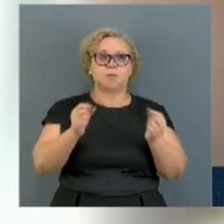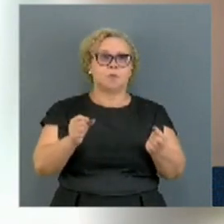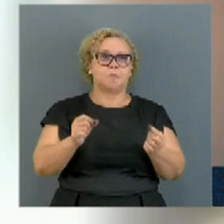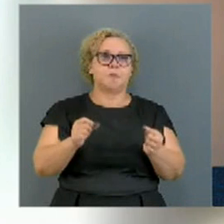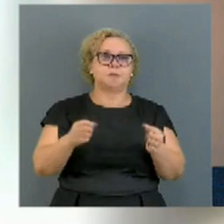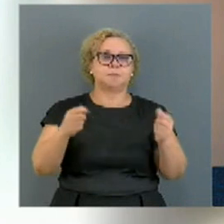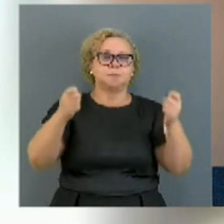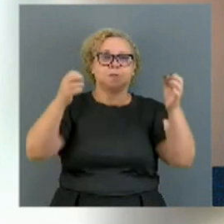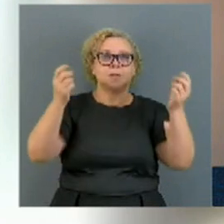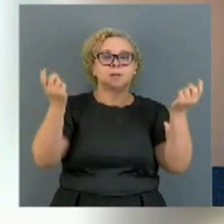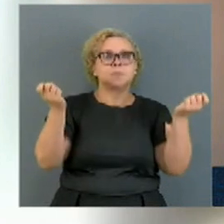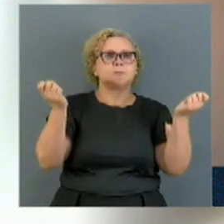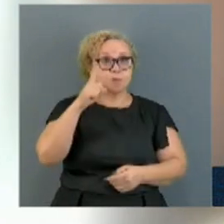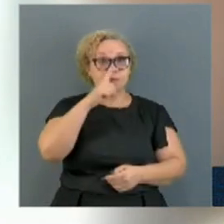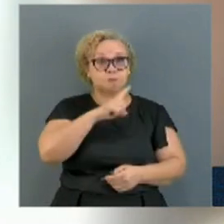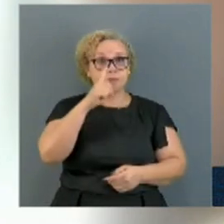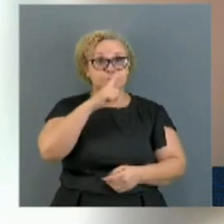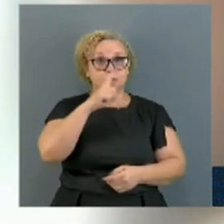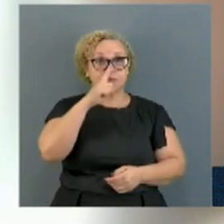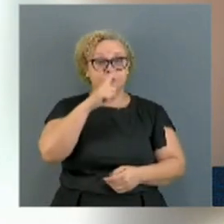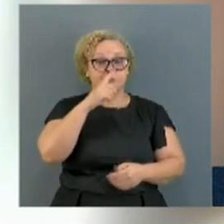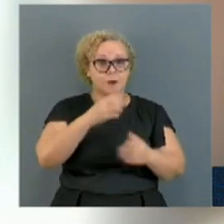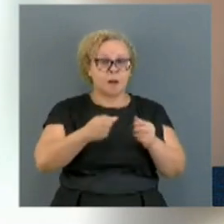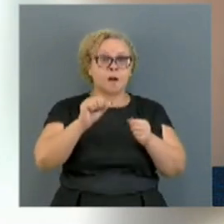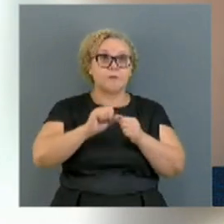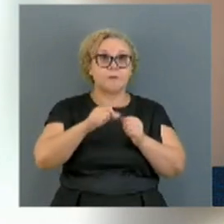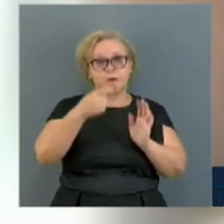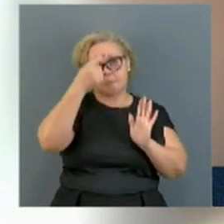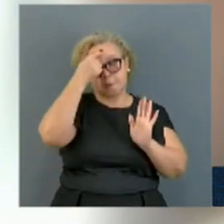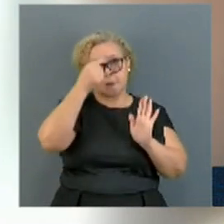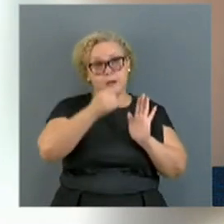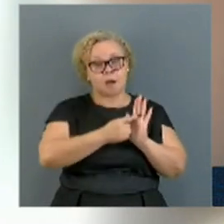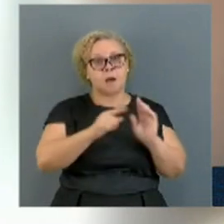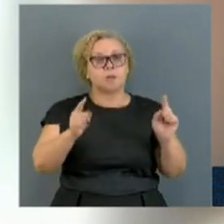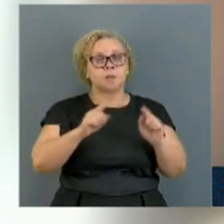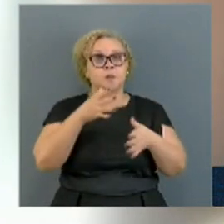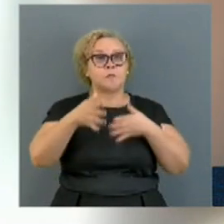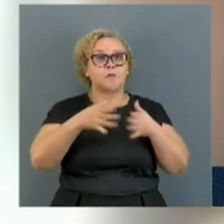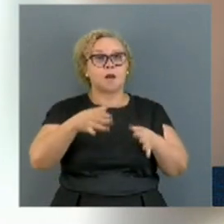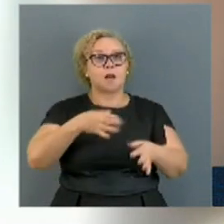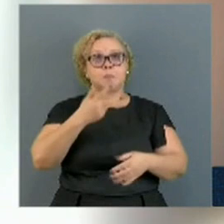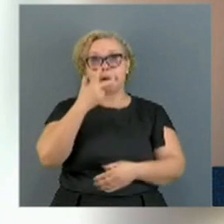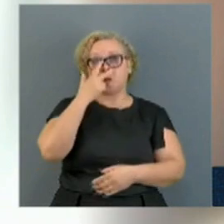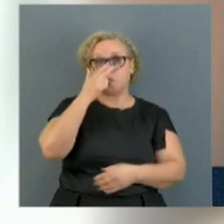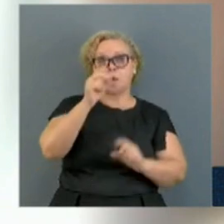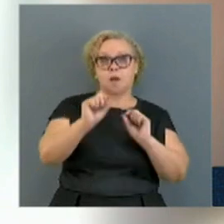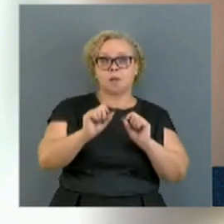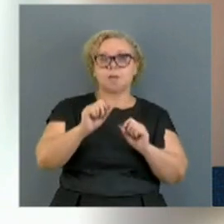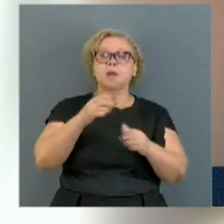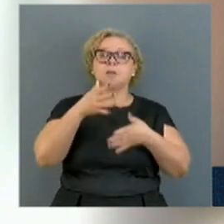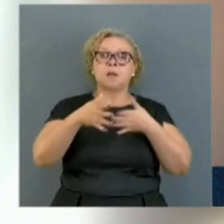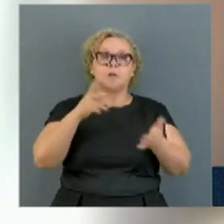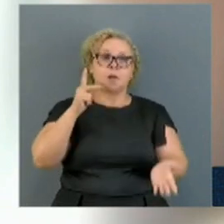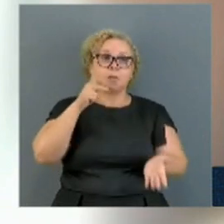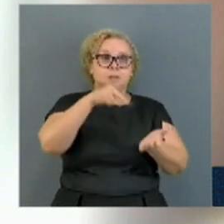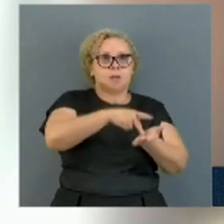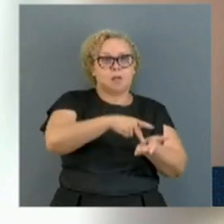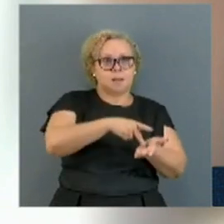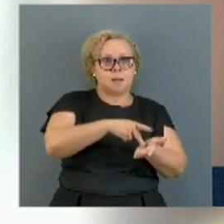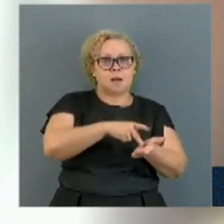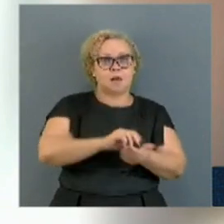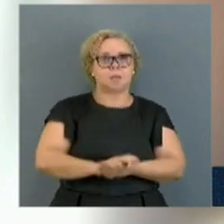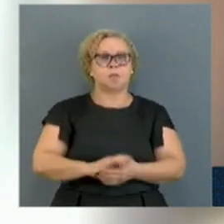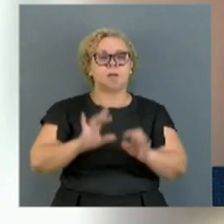atuais danos causados pela IA. E aqui a gente não está mais falando de presunção, mas de realidade que precisa ser considerada. Apenas